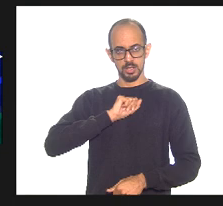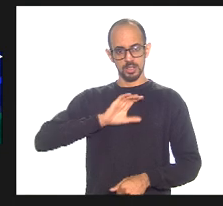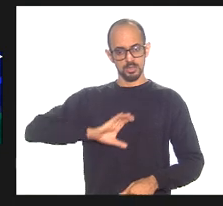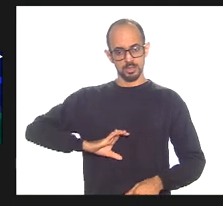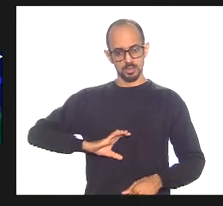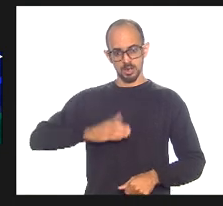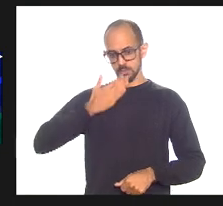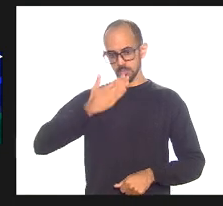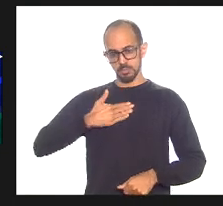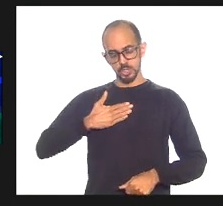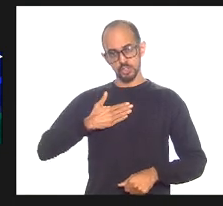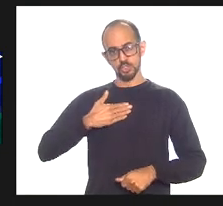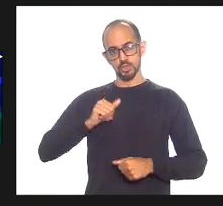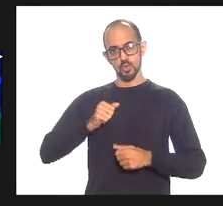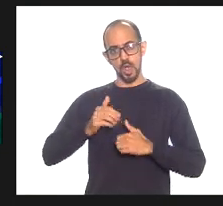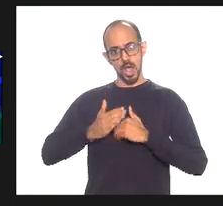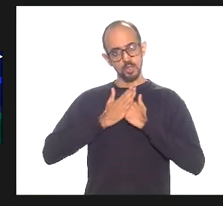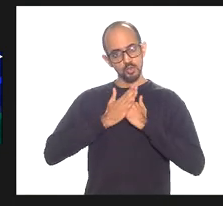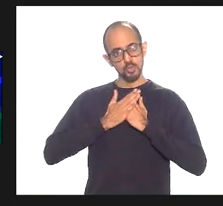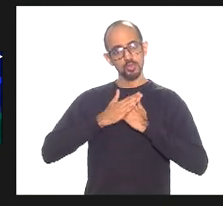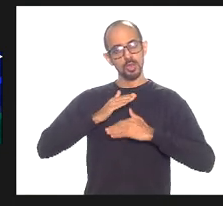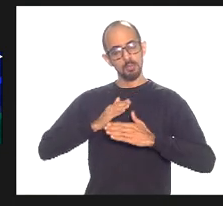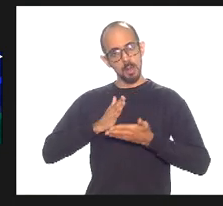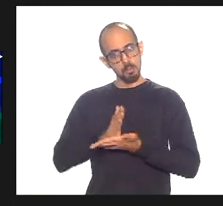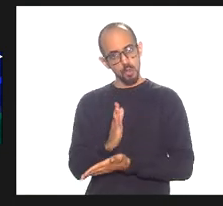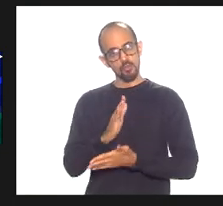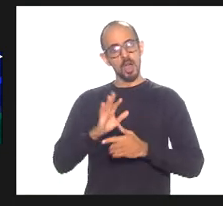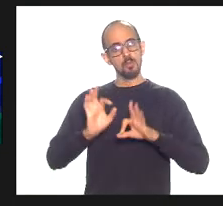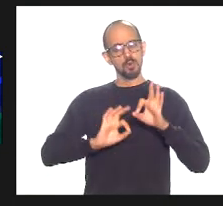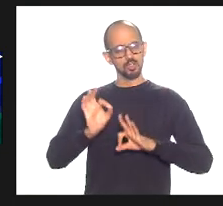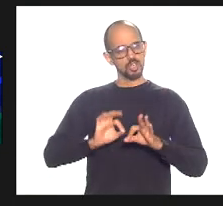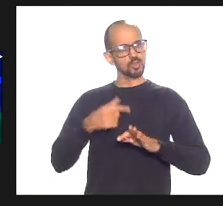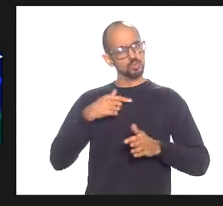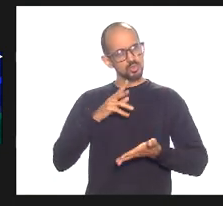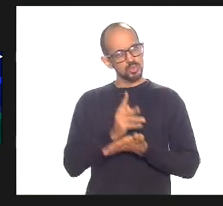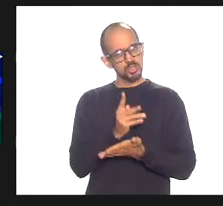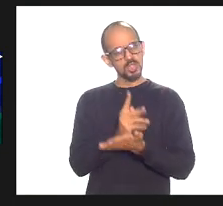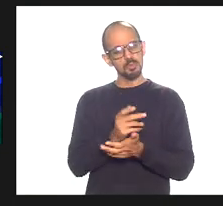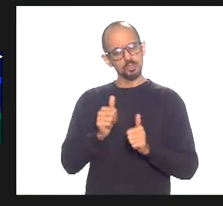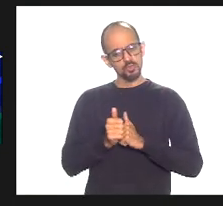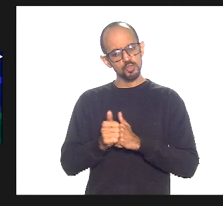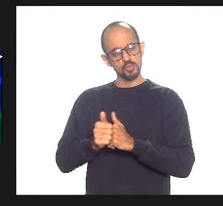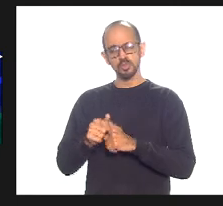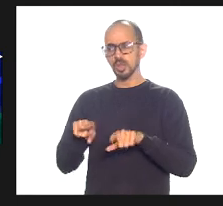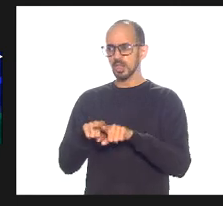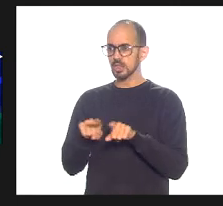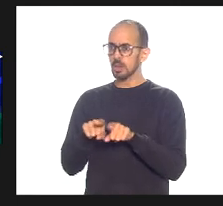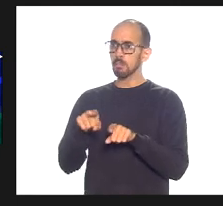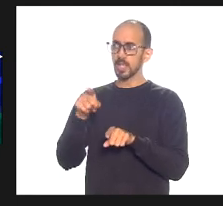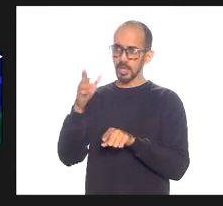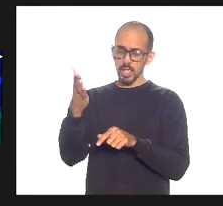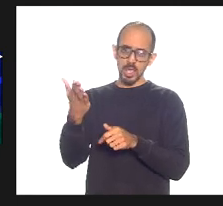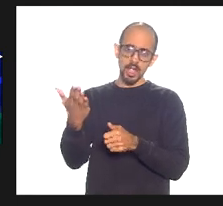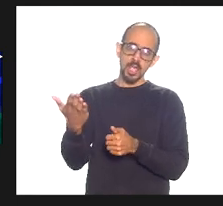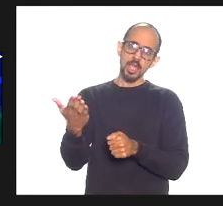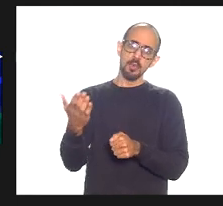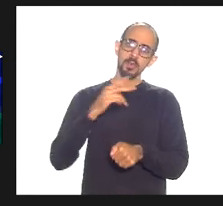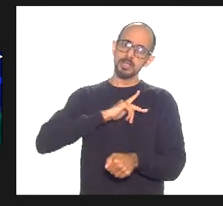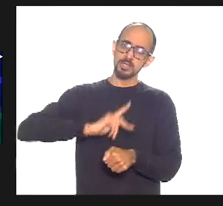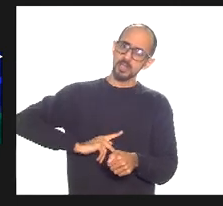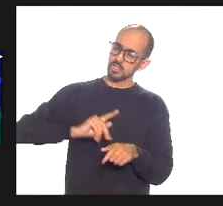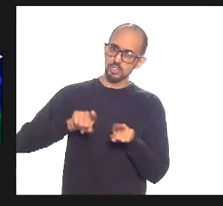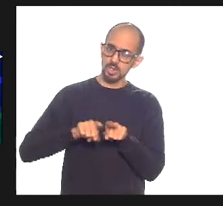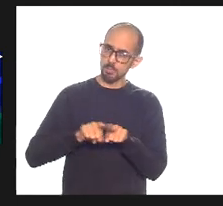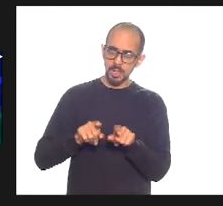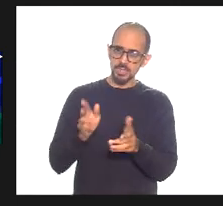ajuda para aprovar um projeto sempre estive com ele como também eu sempre esteve comigo mas em alguma matéria ou nós vamos